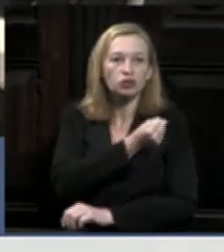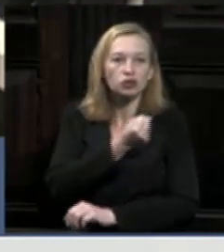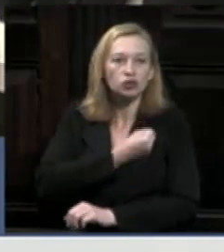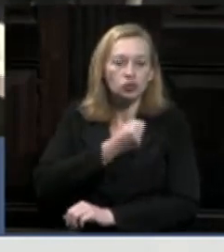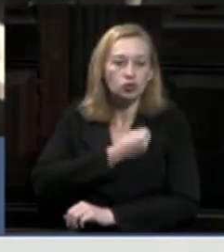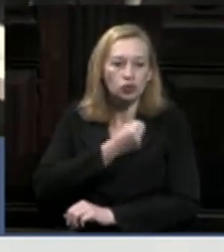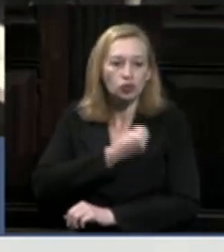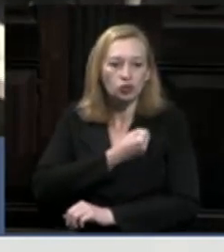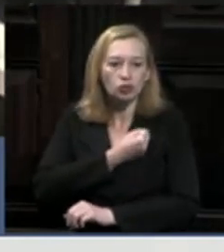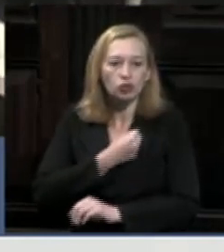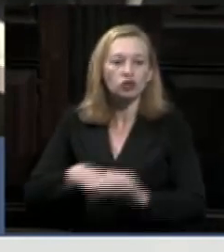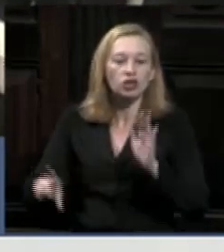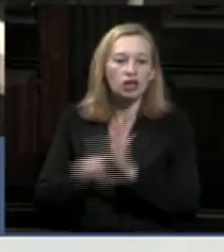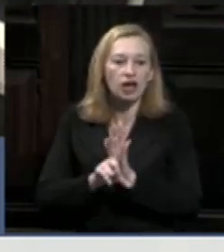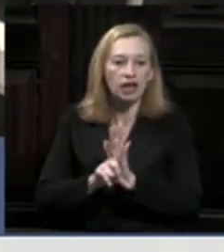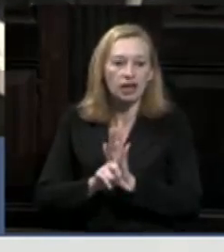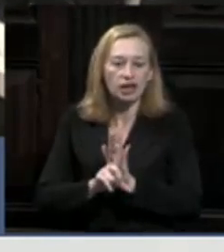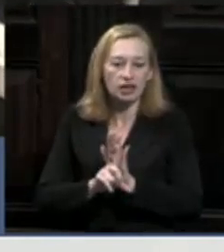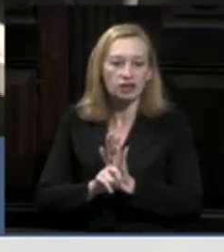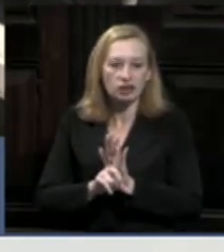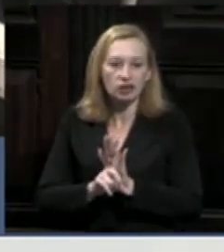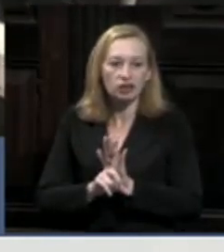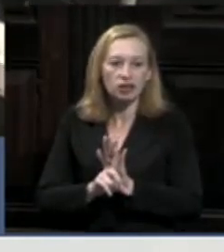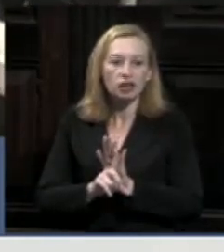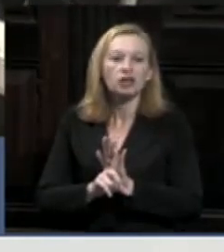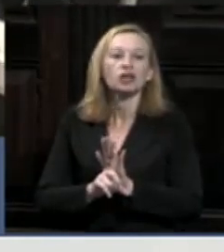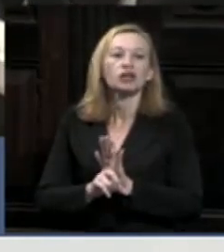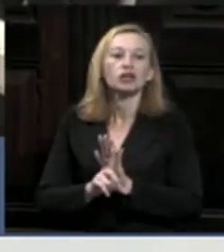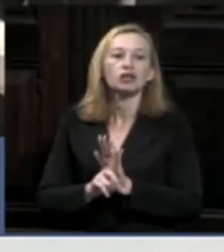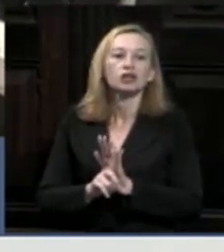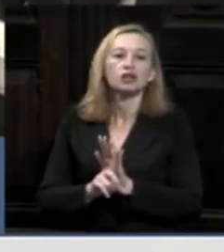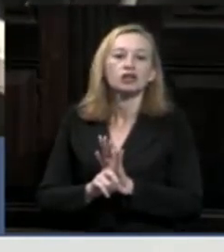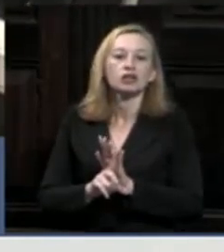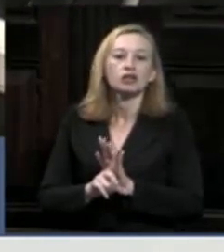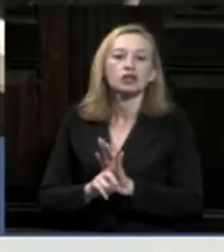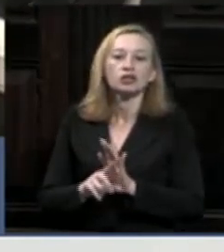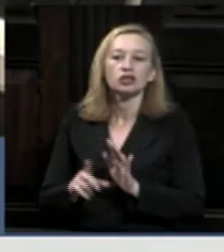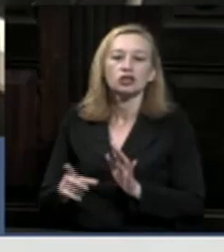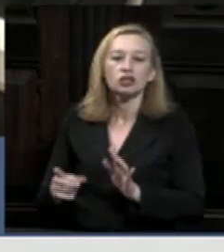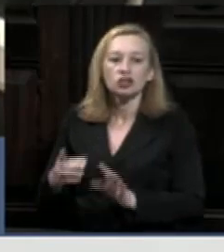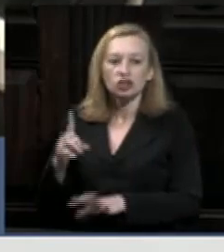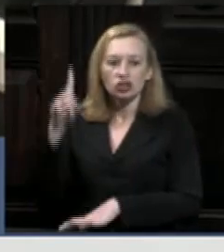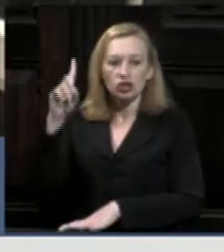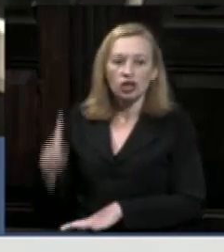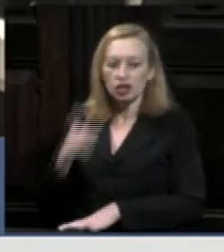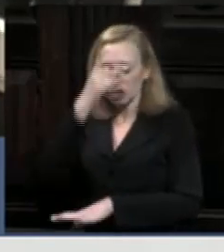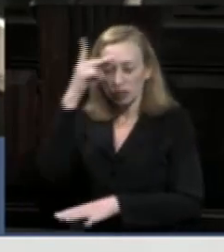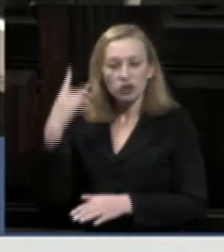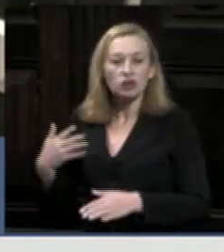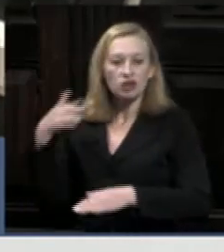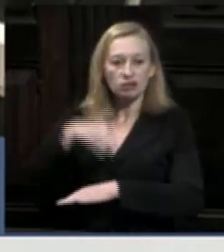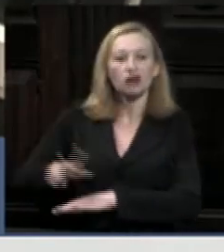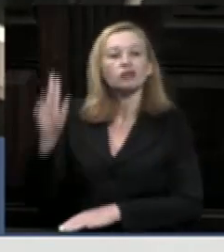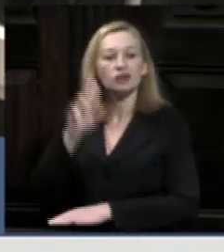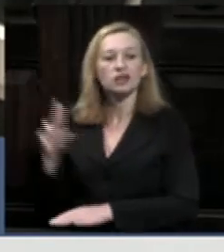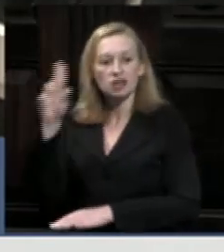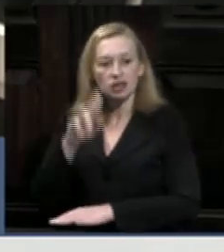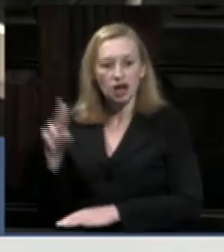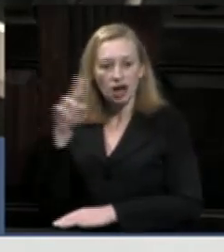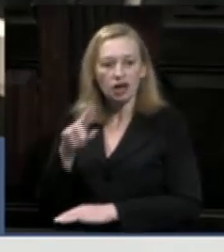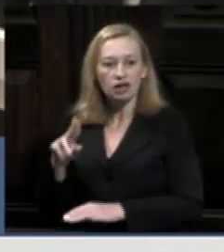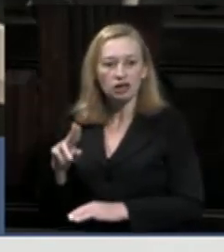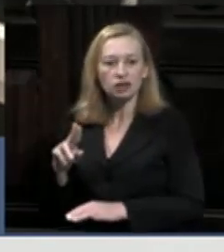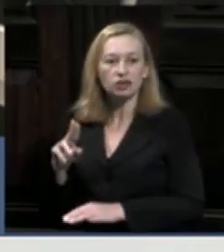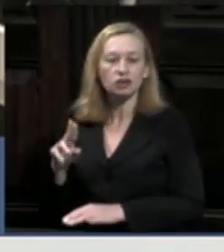manter o ponto da redação original que previa a ampliação das cotas também no